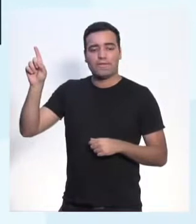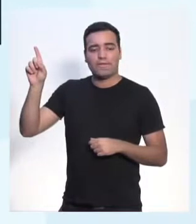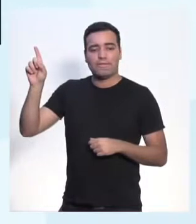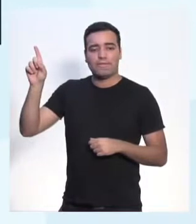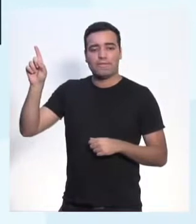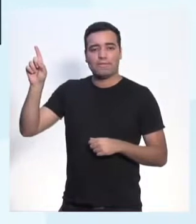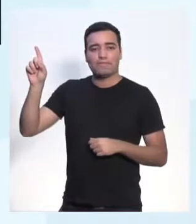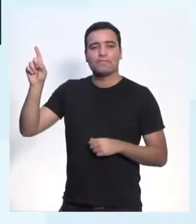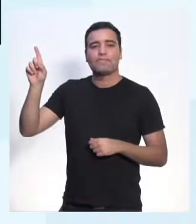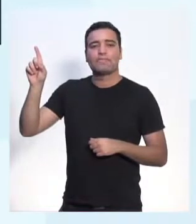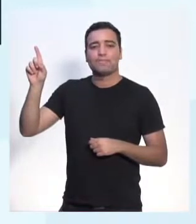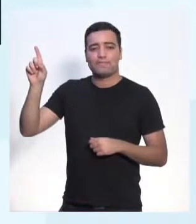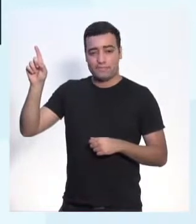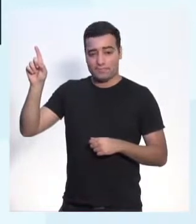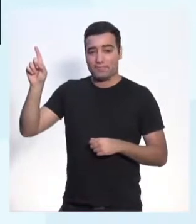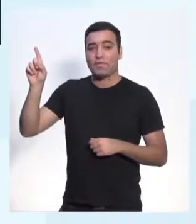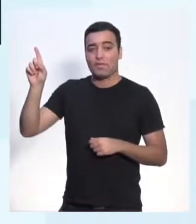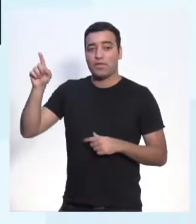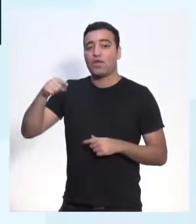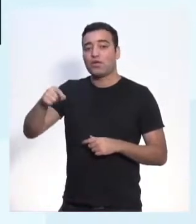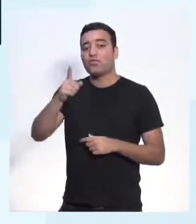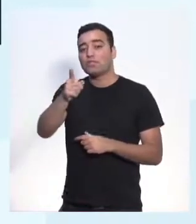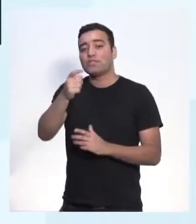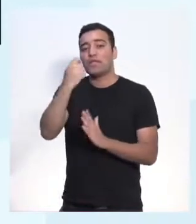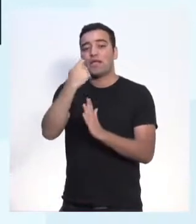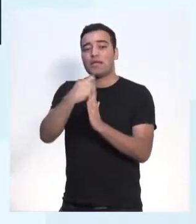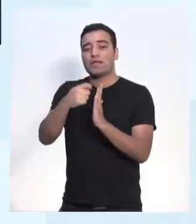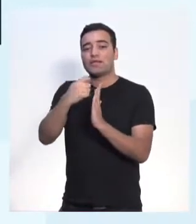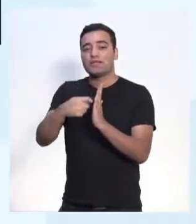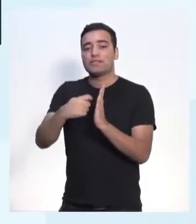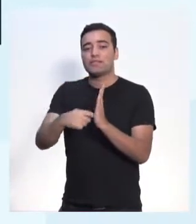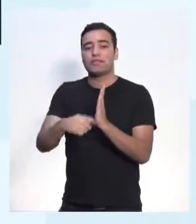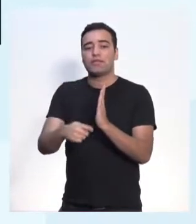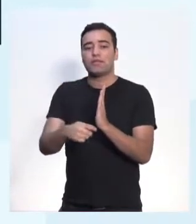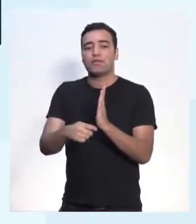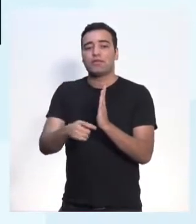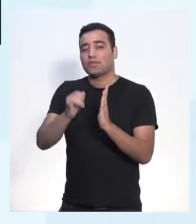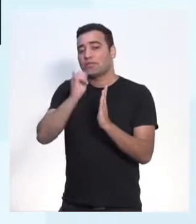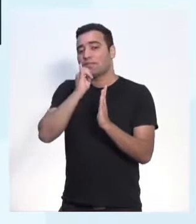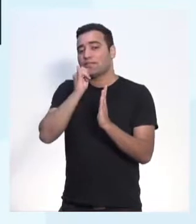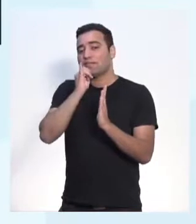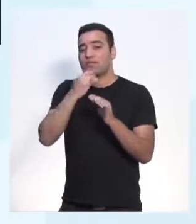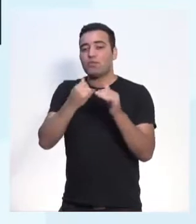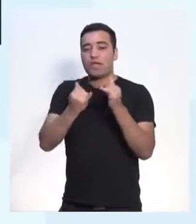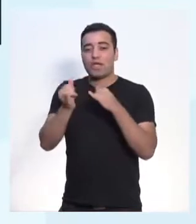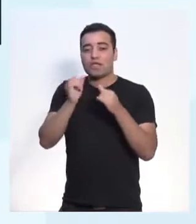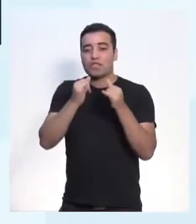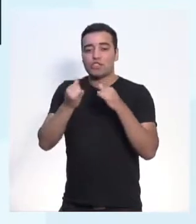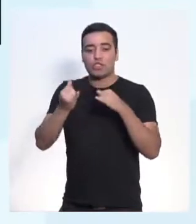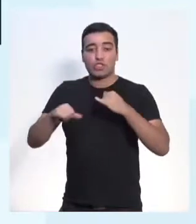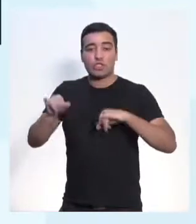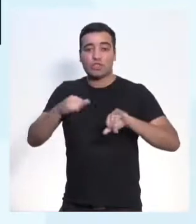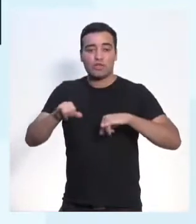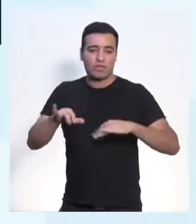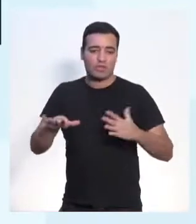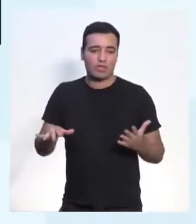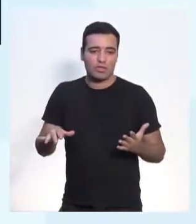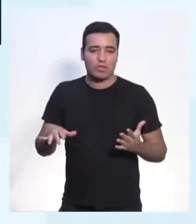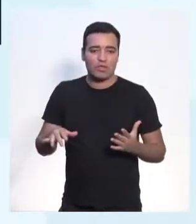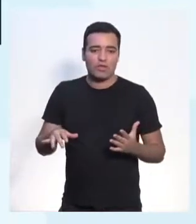chemical energy. Então, quero que vocês escrevam os exemplos de energia química. Não é para escrever...